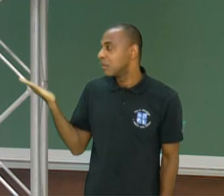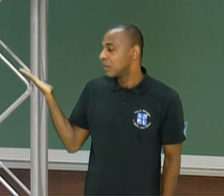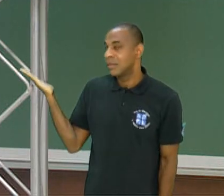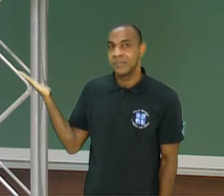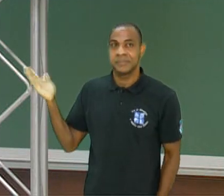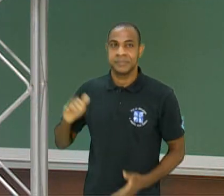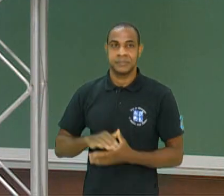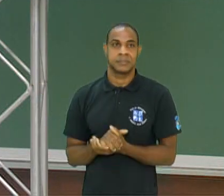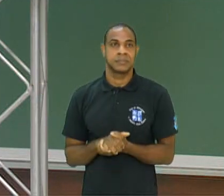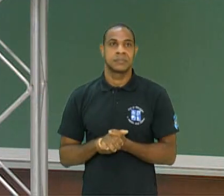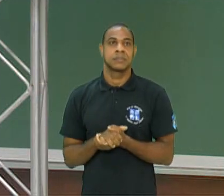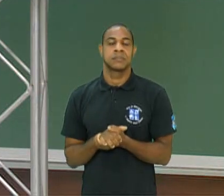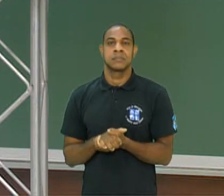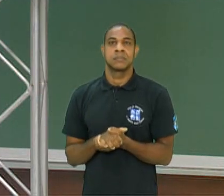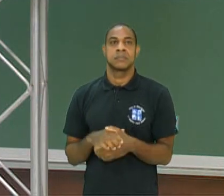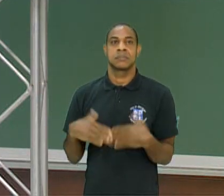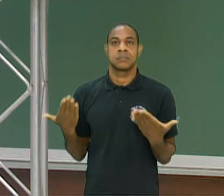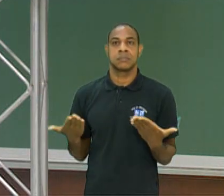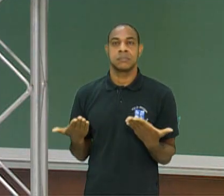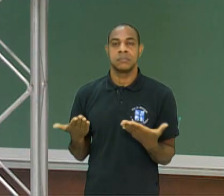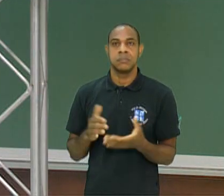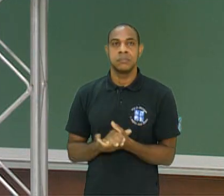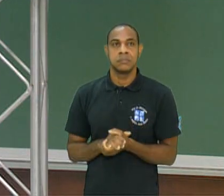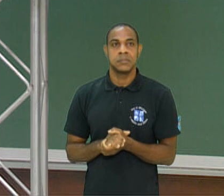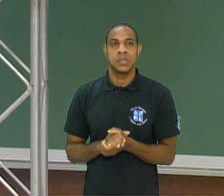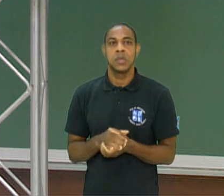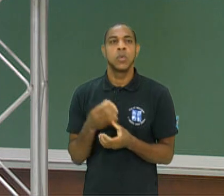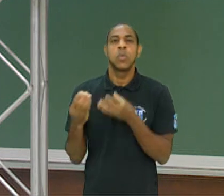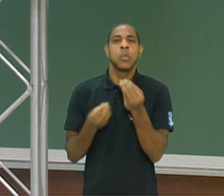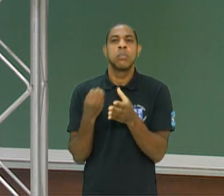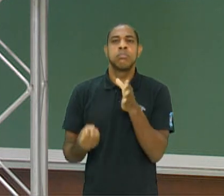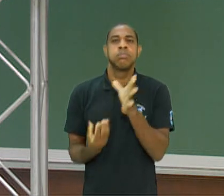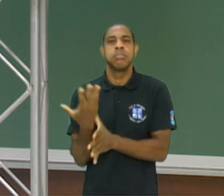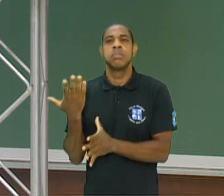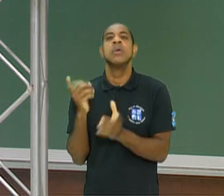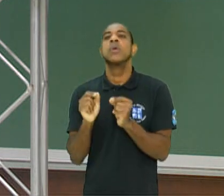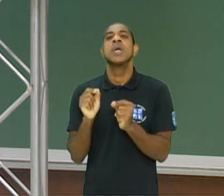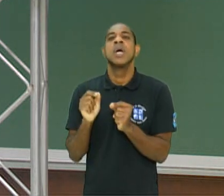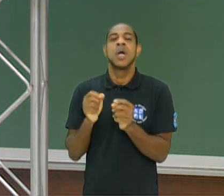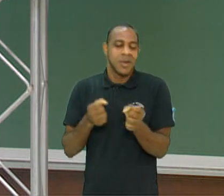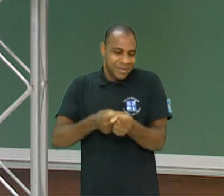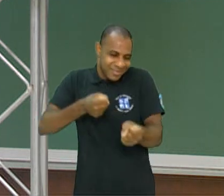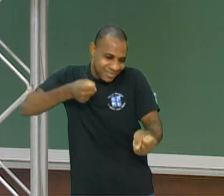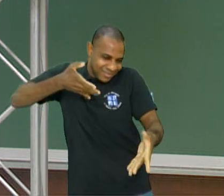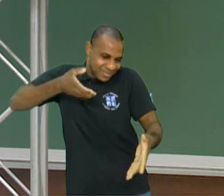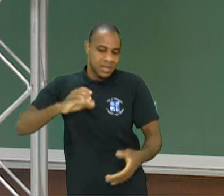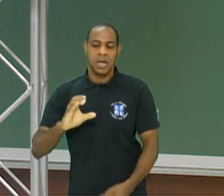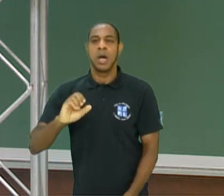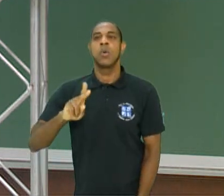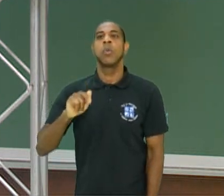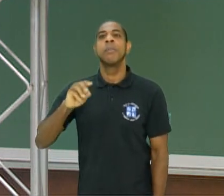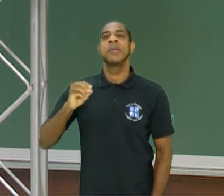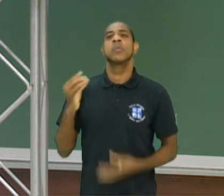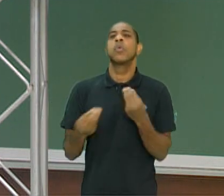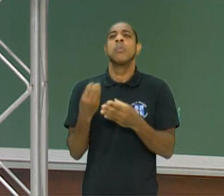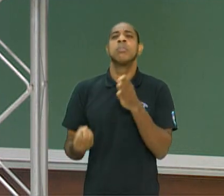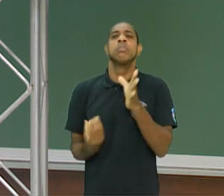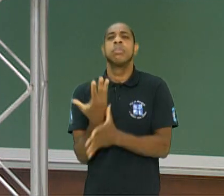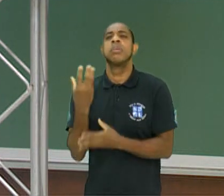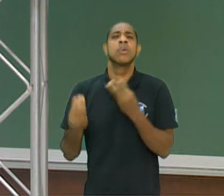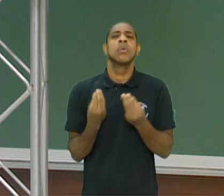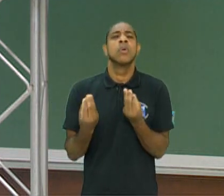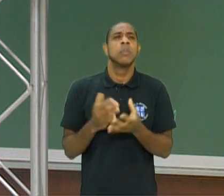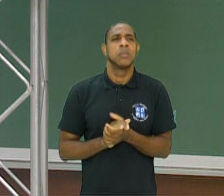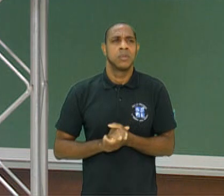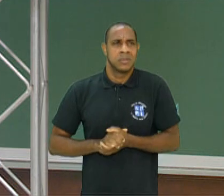The Cupid Origin, a origem do Cupido, tá ok? Então a gente conhece, mas de onde que surgiu isso? Então tem uma breve